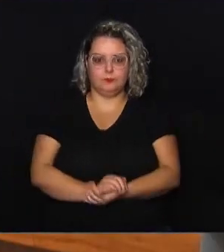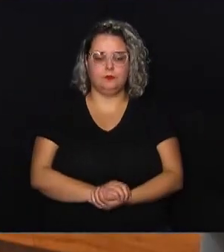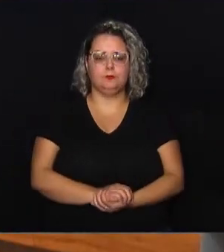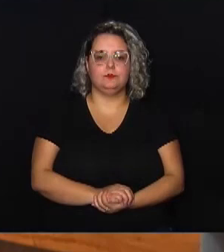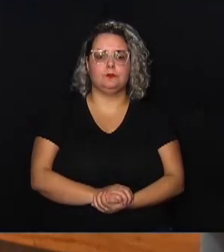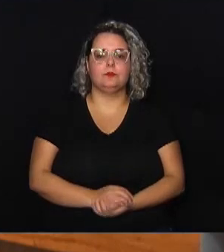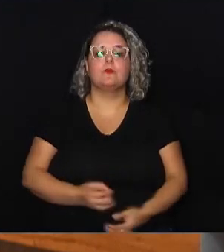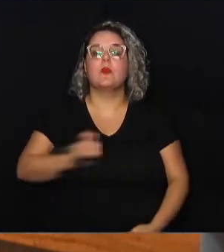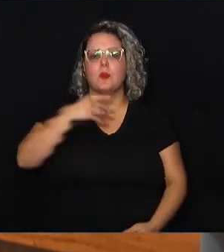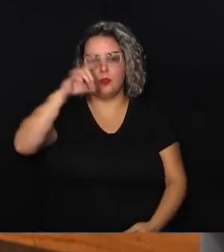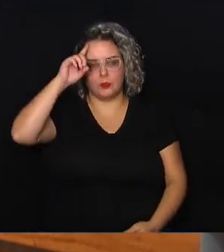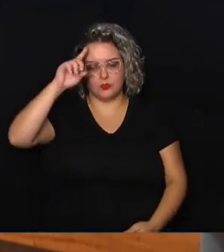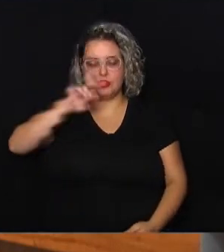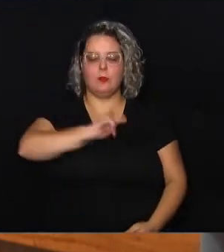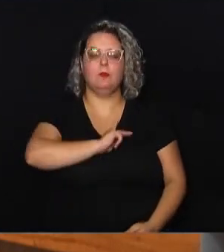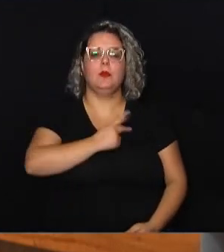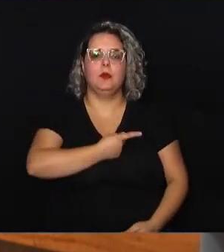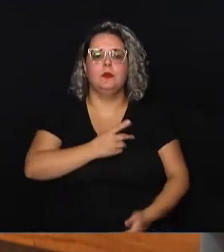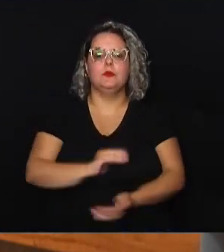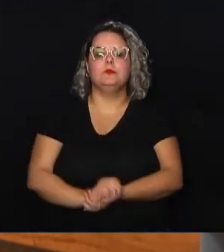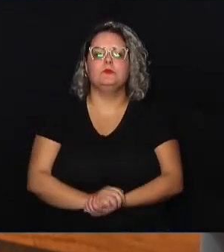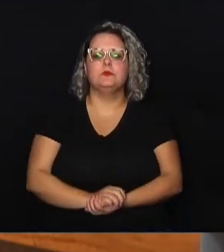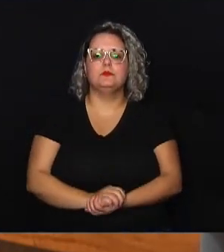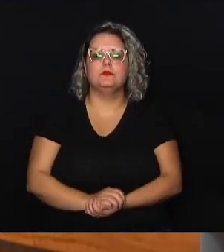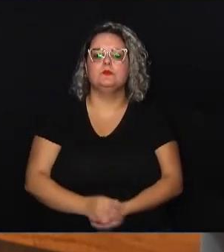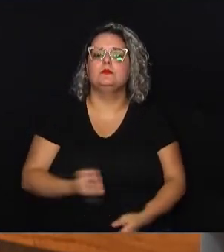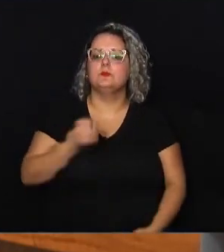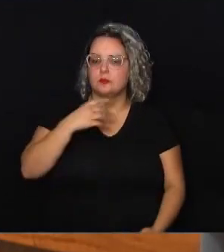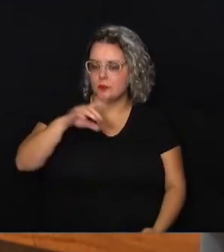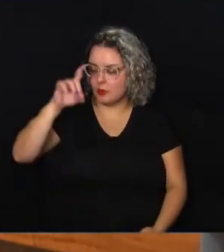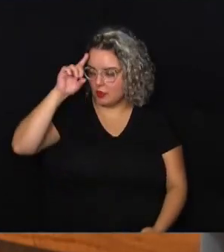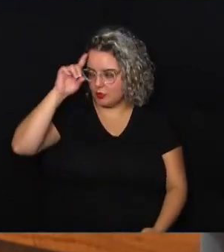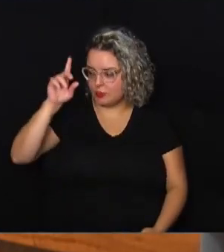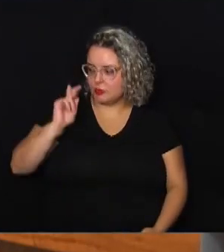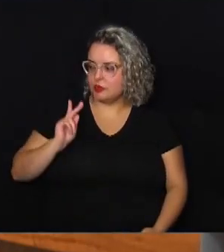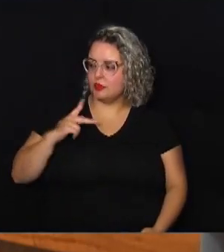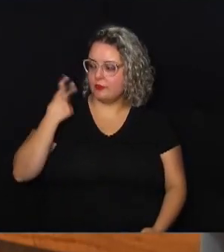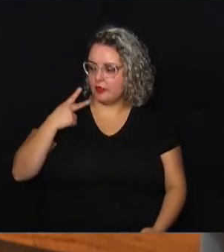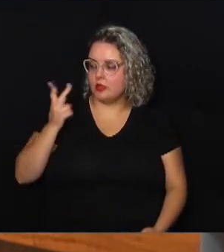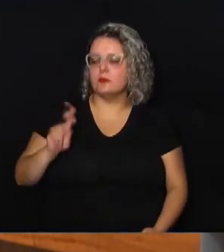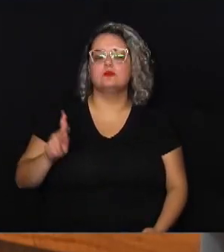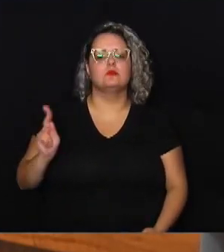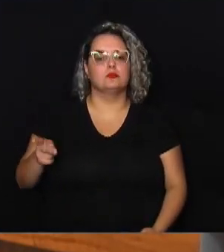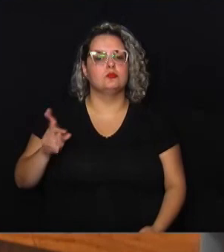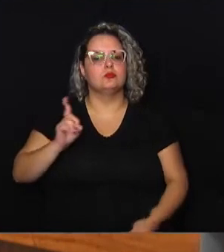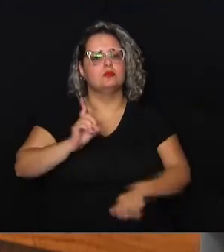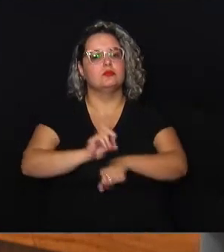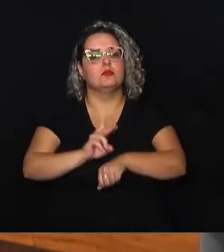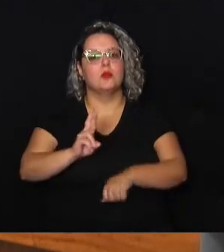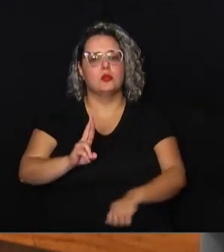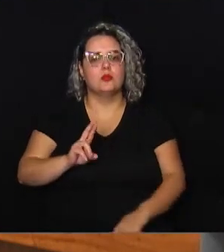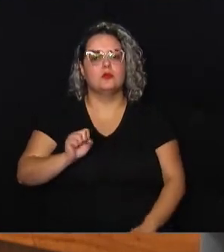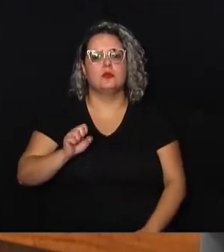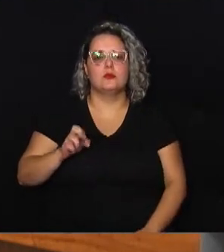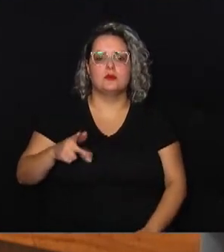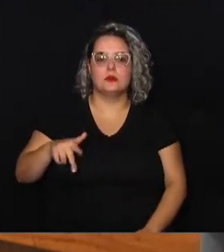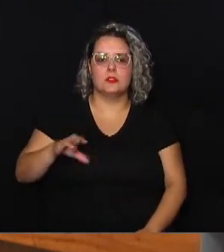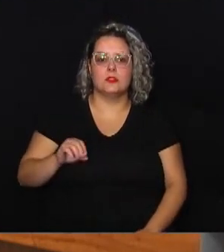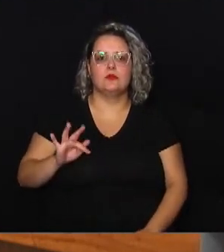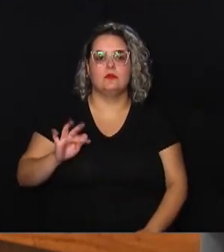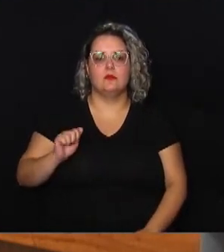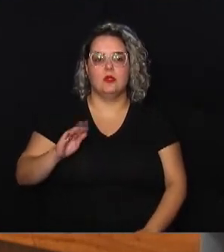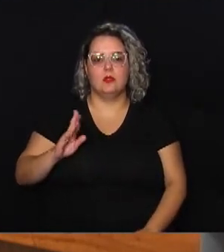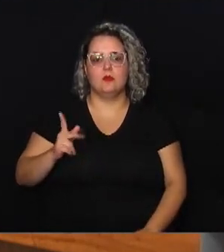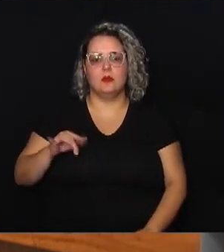Bom dia, Paulo. Bom dia, professor Alberto, doutor Sérgio, Fabinho, Érica, todo o